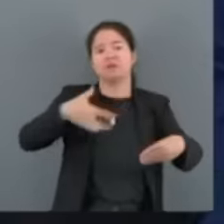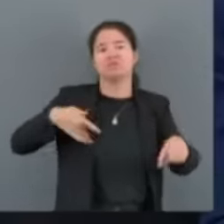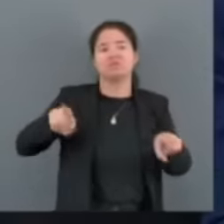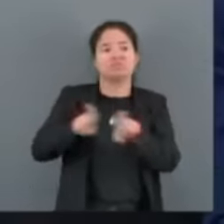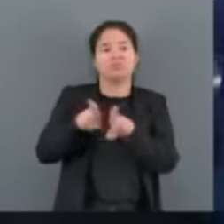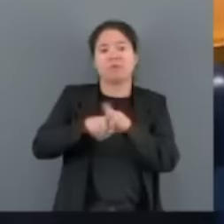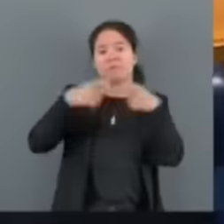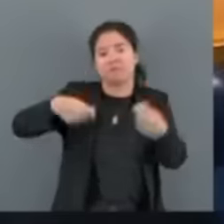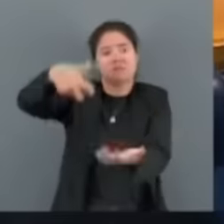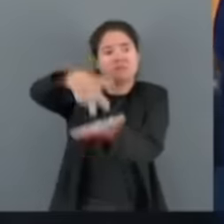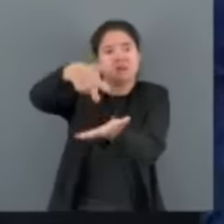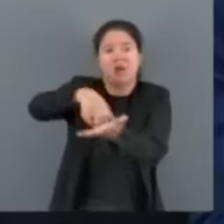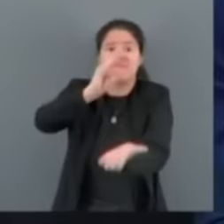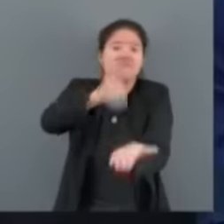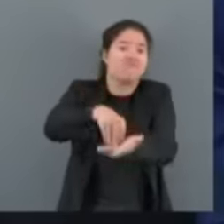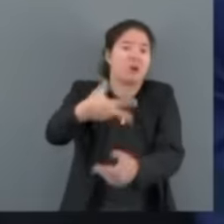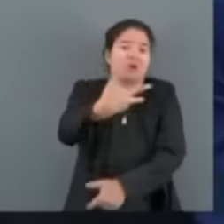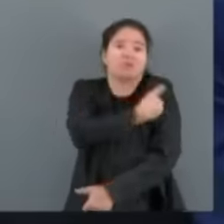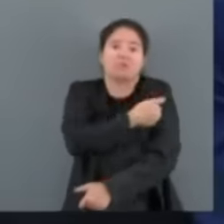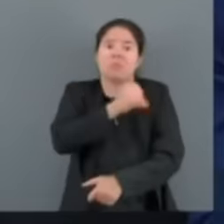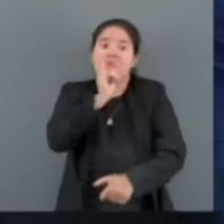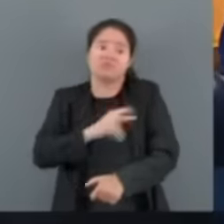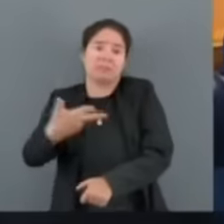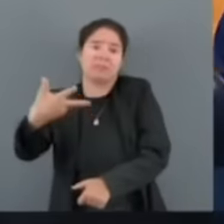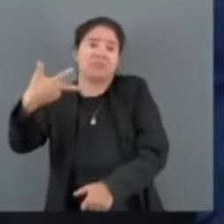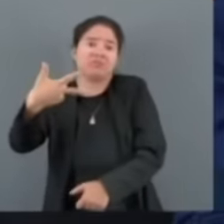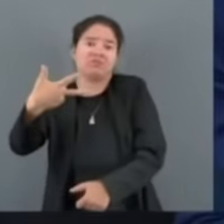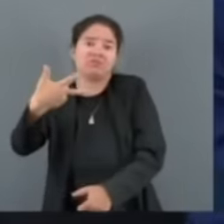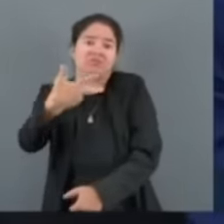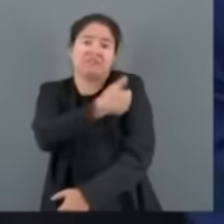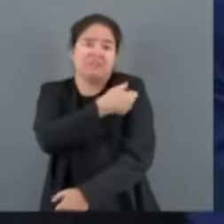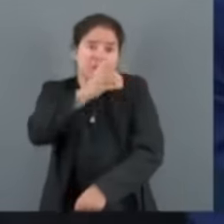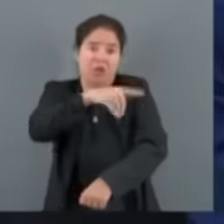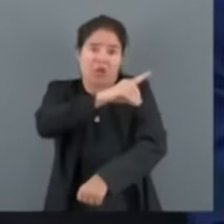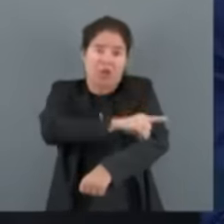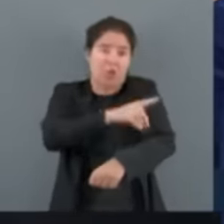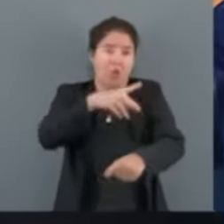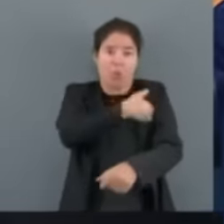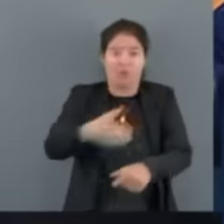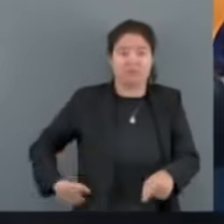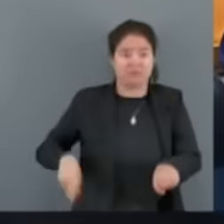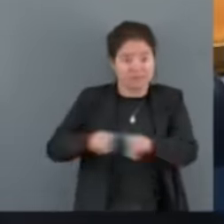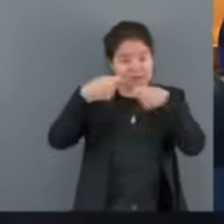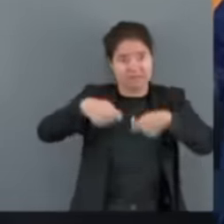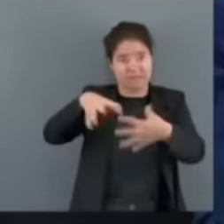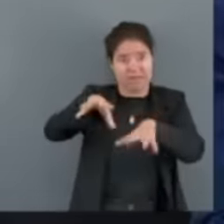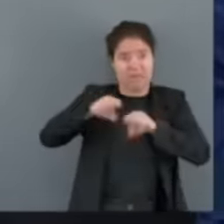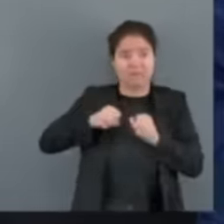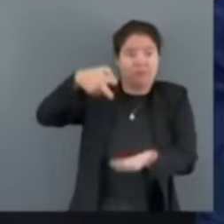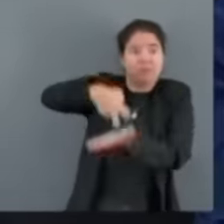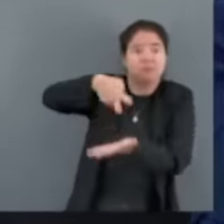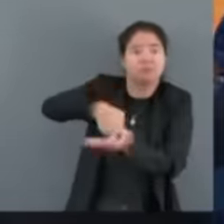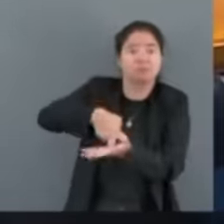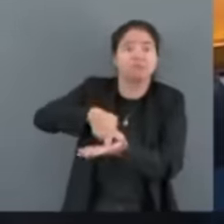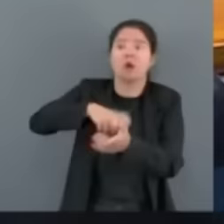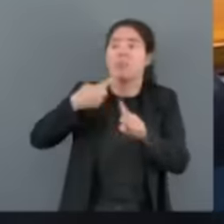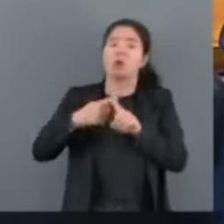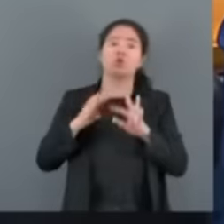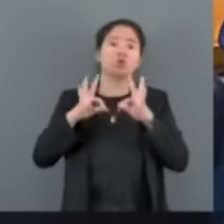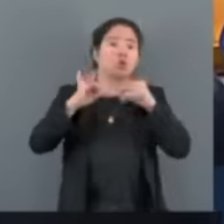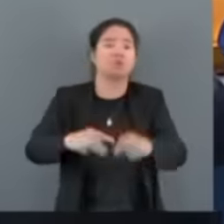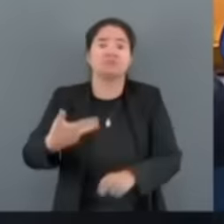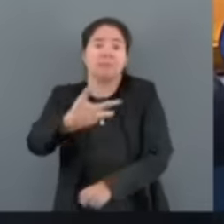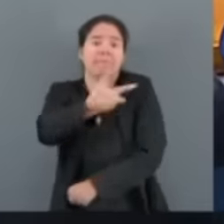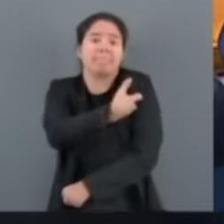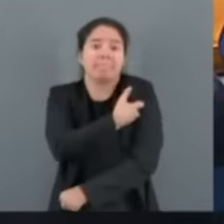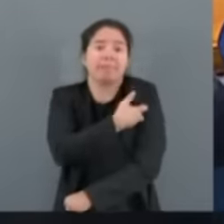faltar vacinas, como a questão da vacina da dengue. Então, o governo também tem que ser penalizado. Até porque todas as vidas se importam. E todas as vacinas